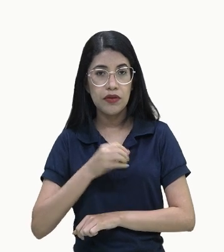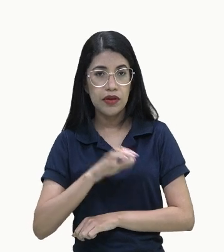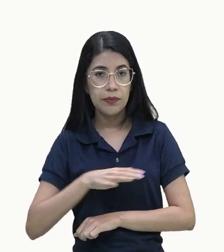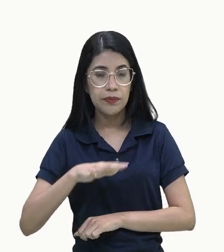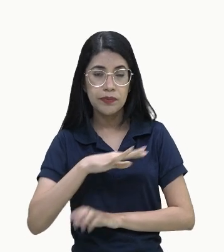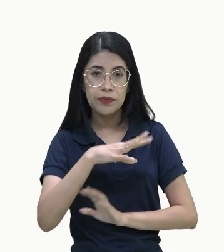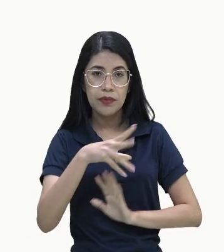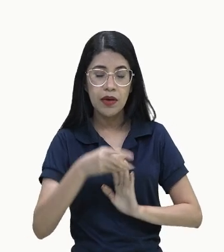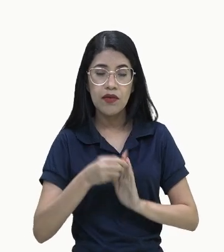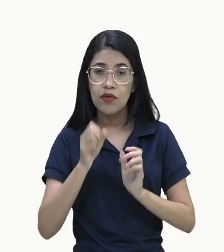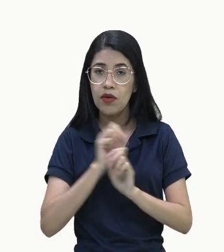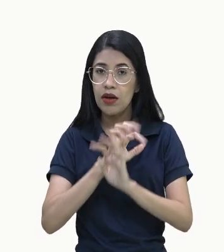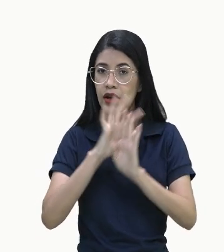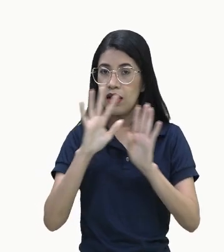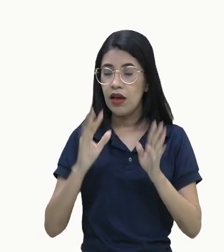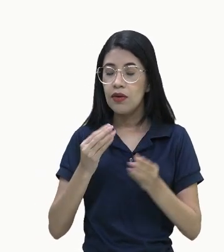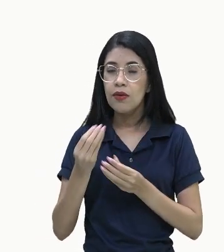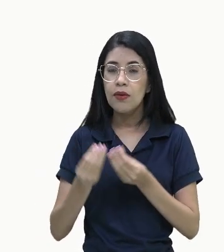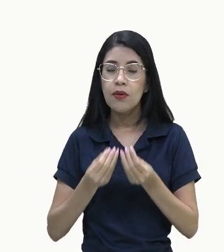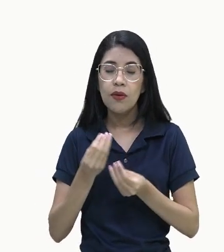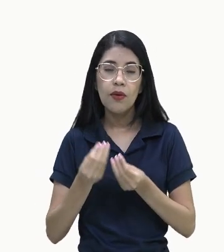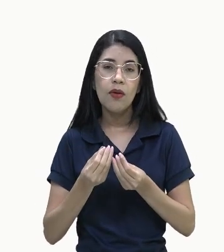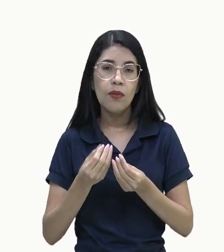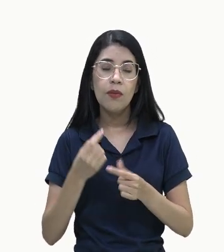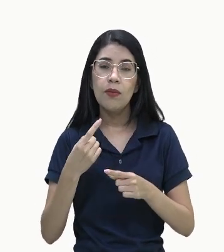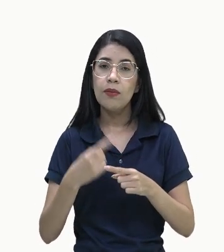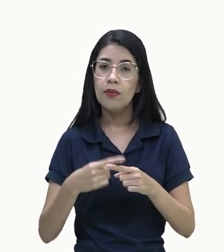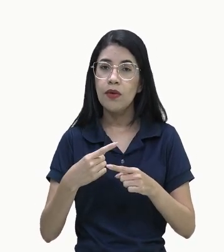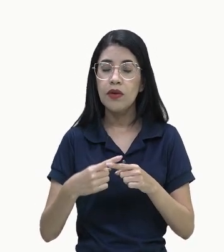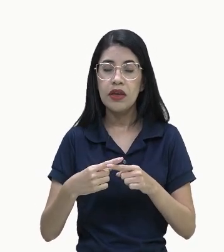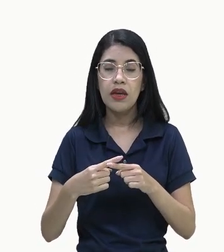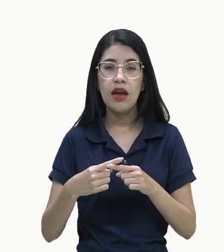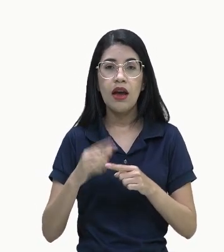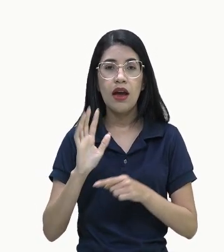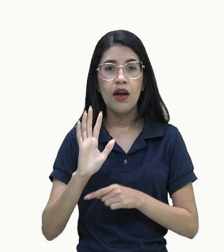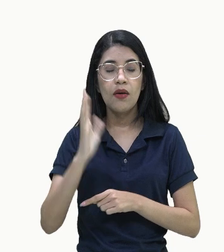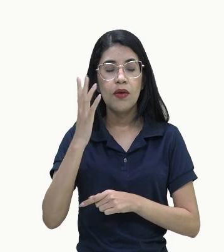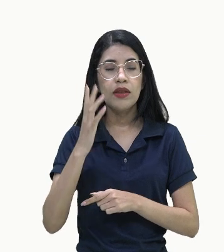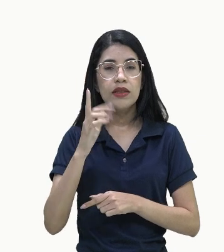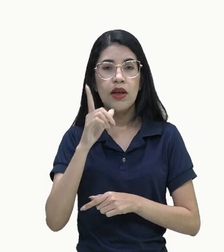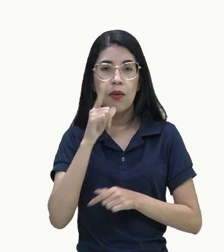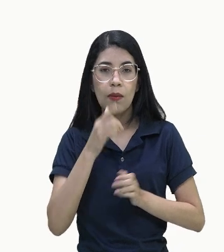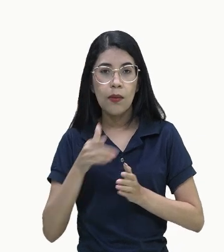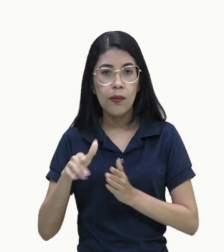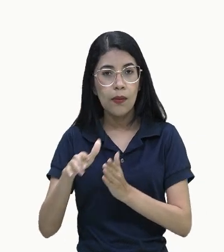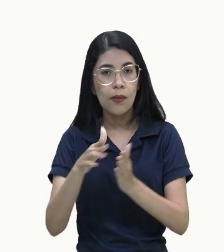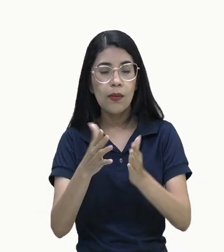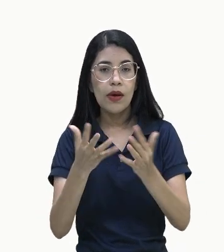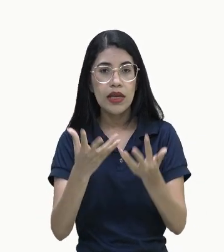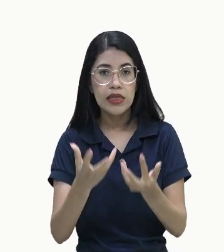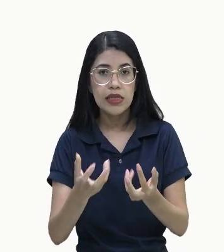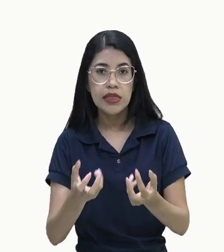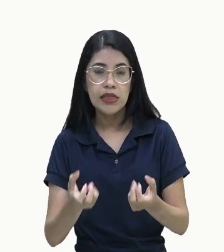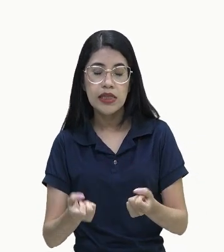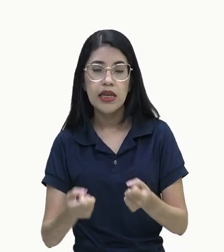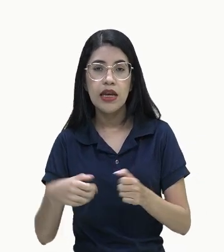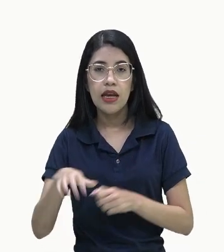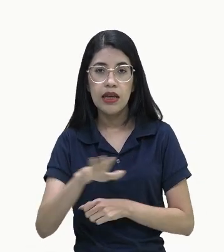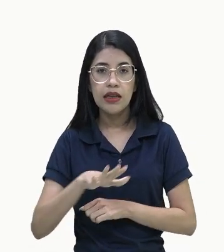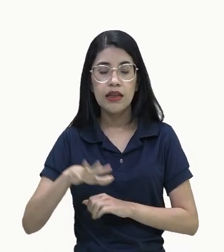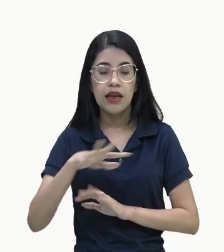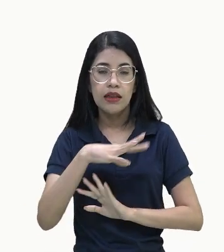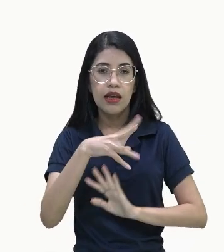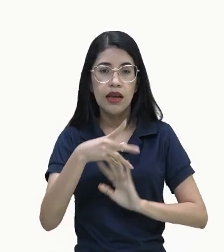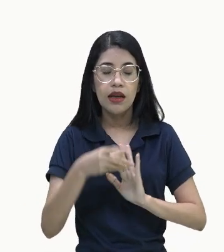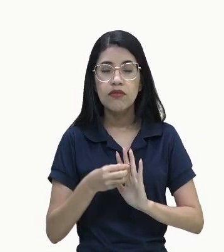ficou mais evidente, né, por meio dessa questão dessas secas que atingiram aí os rios da região, secaram